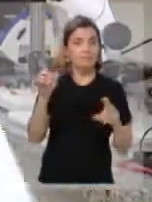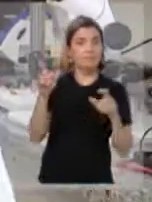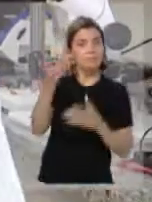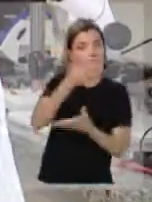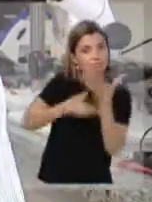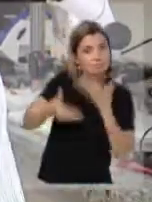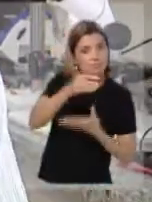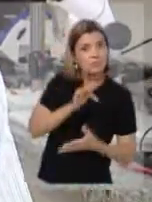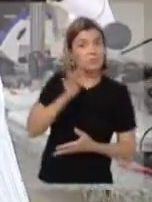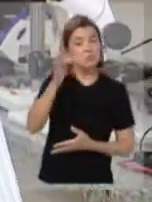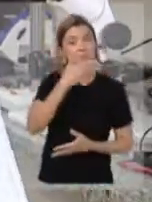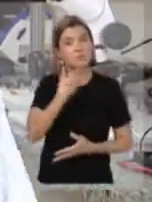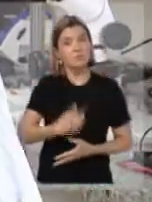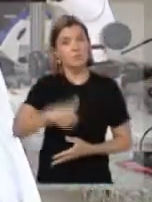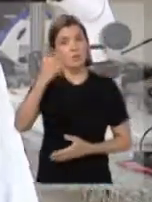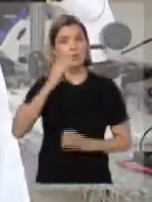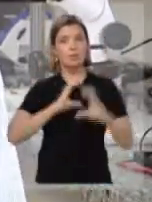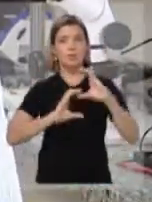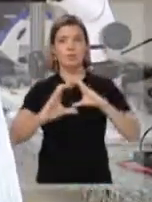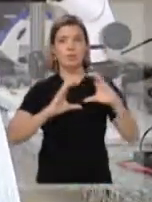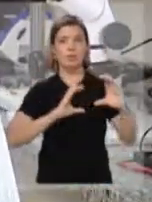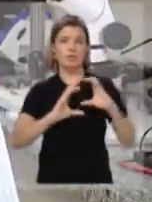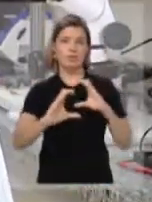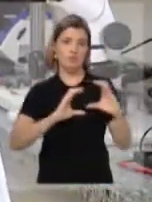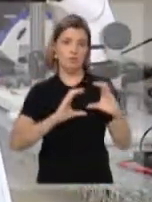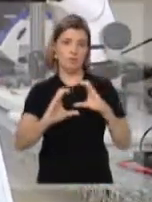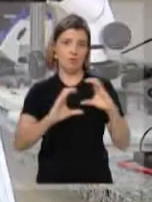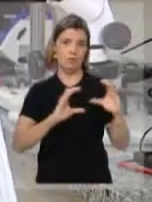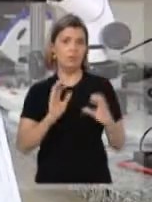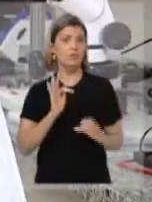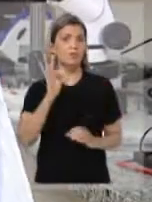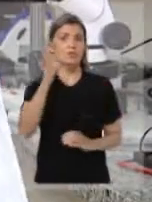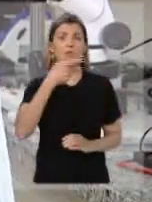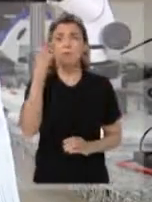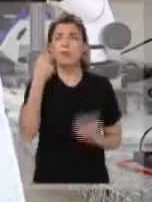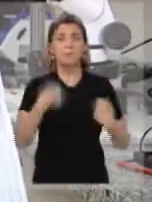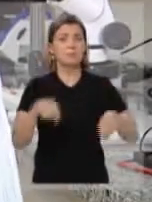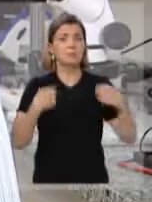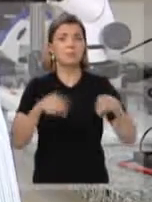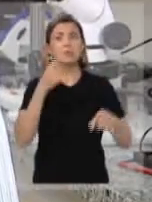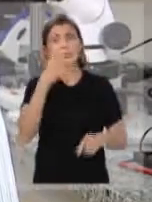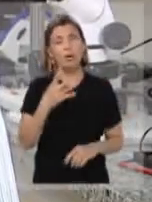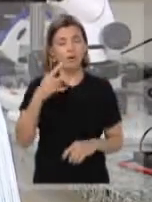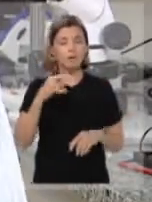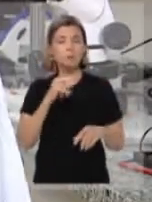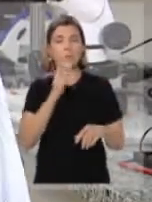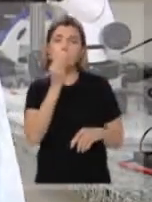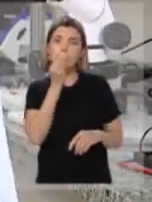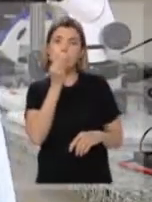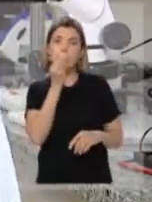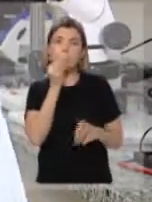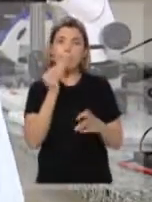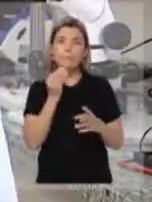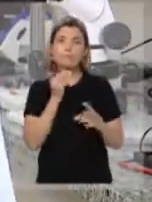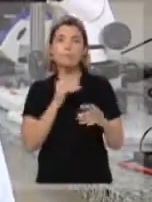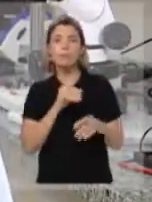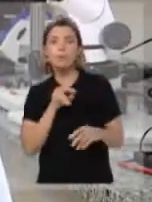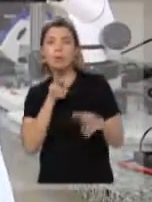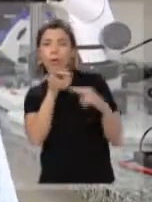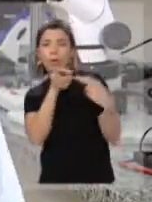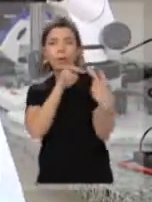vamos dizer assim. Talvez para a comunicação não seja mais necessário o uso da linguagem. Você pode